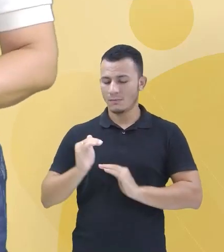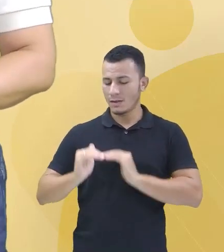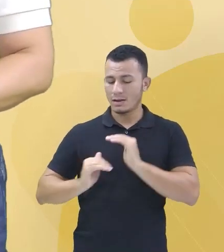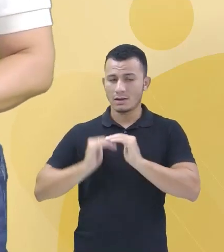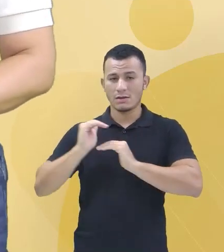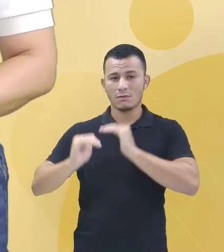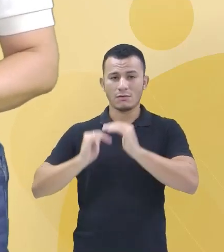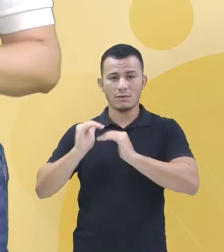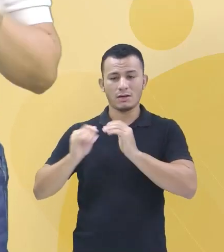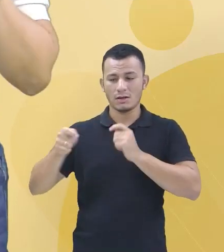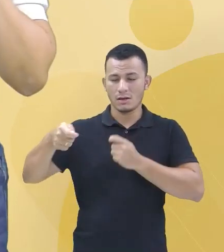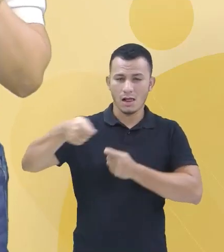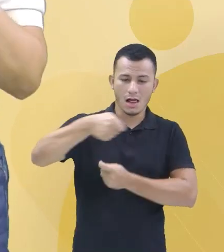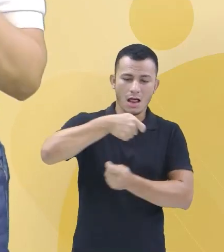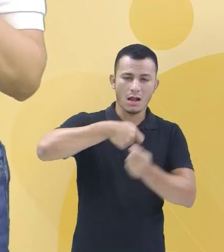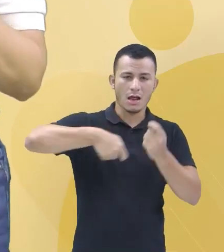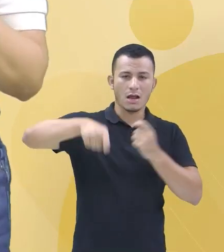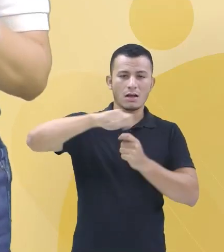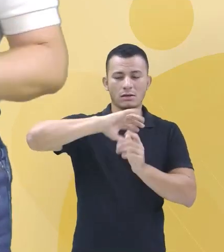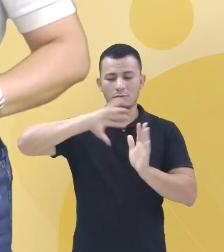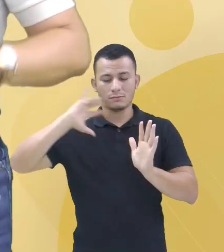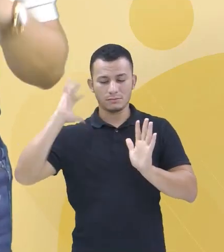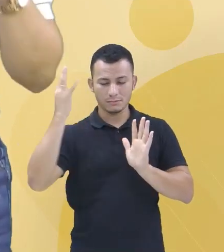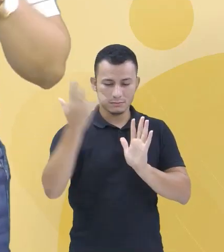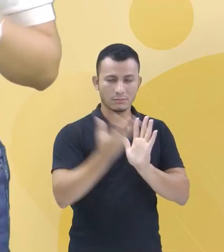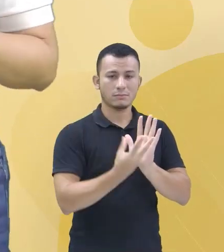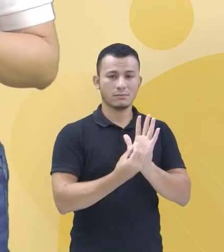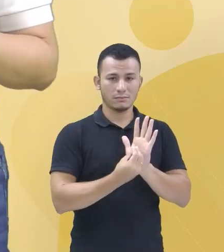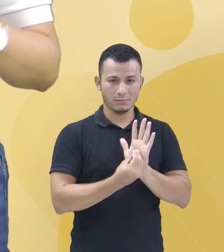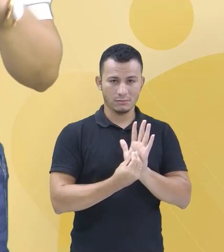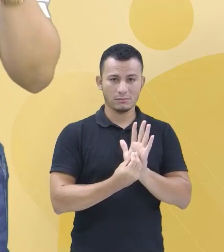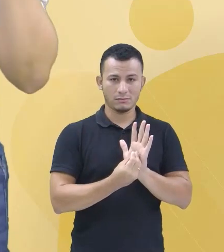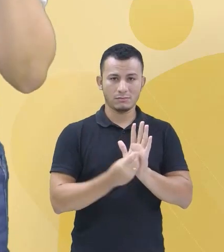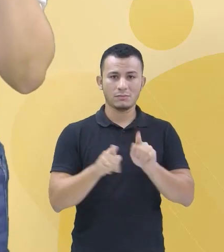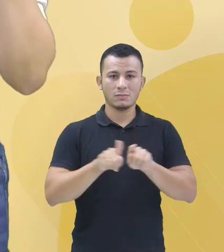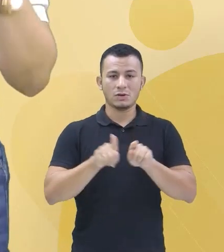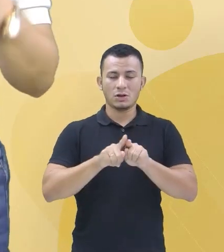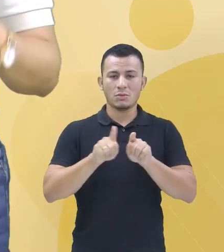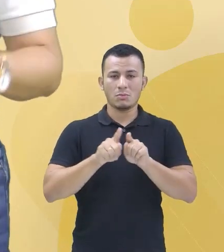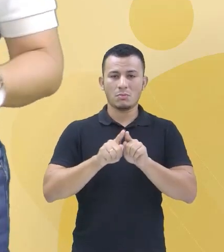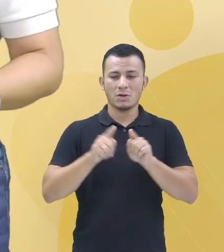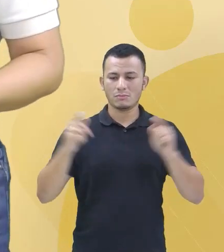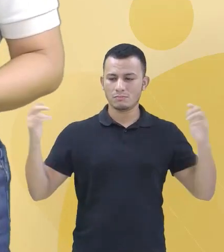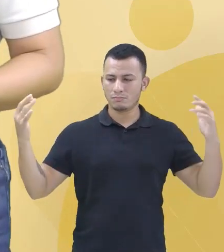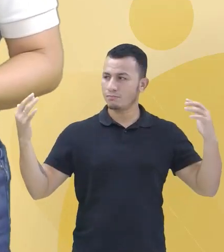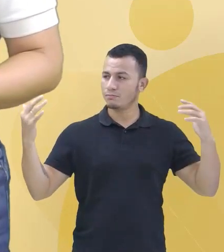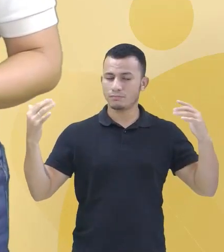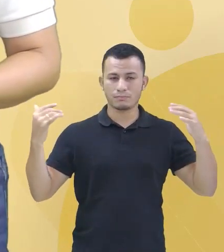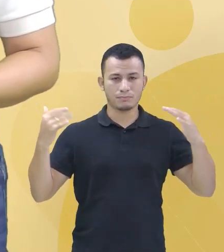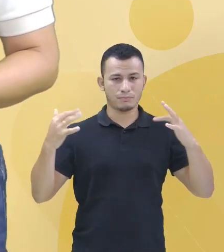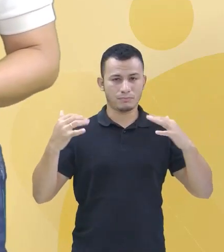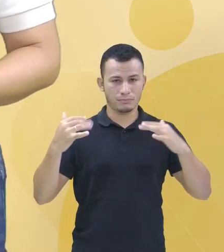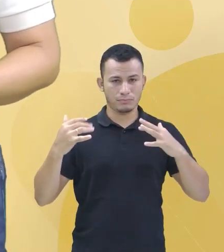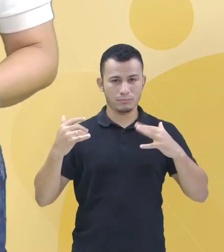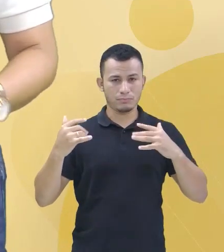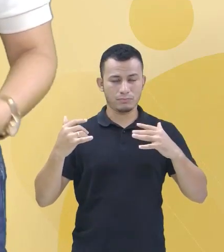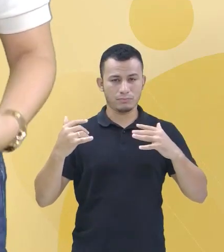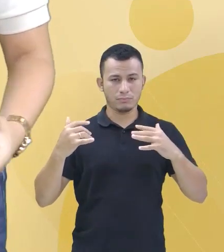Desenvolver economicamente a Amazônia, atrair empreendimentos para a